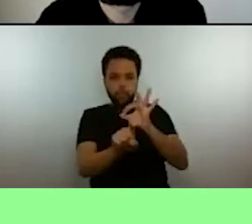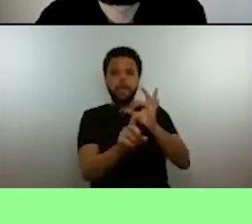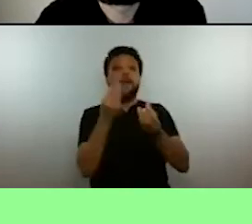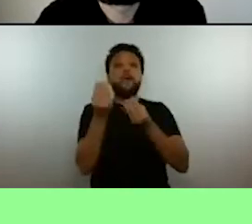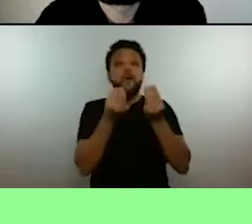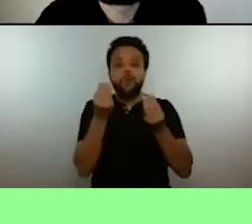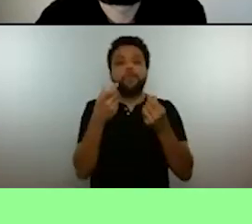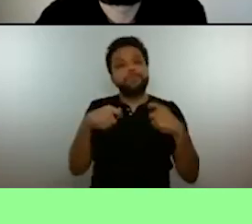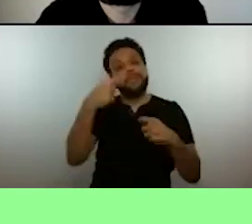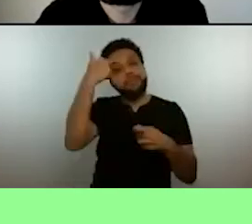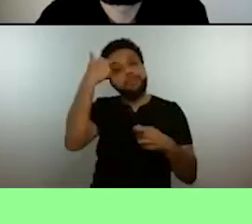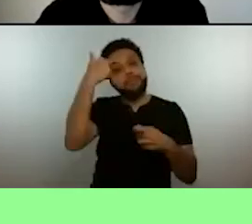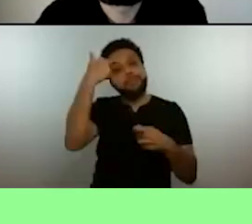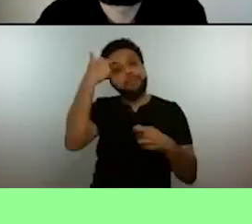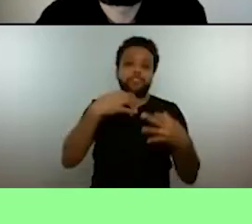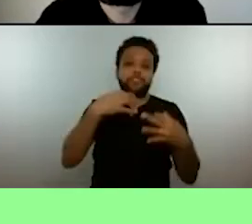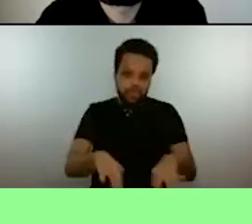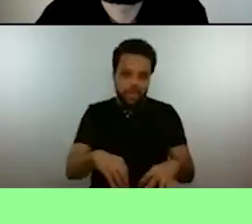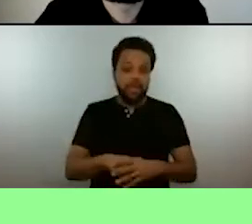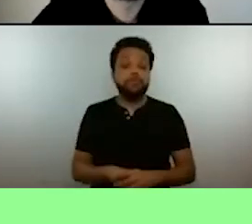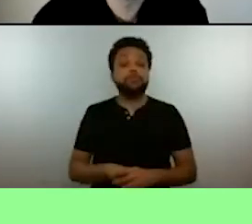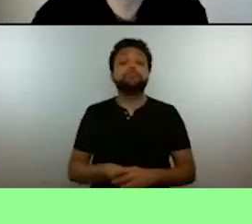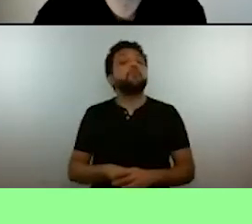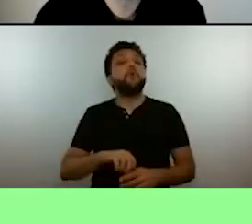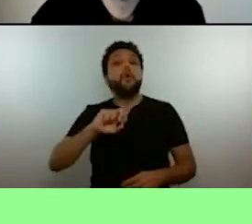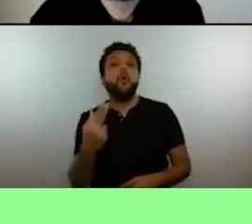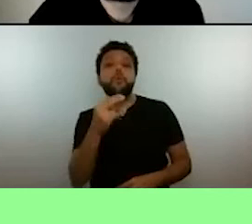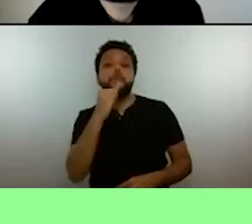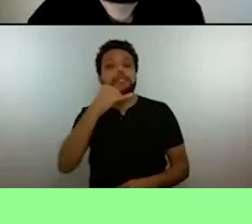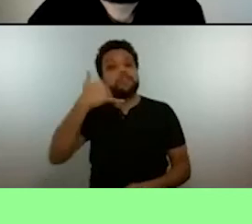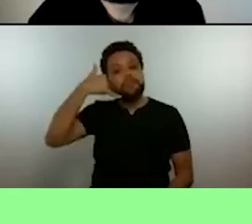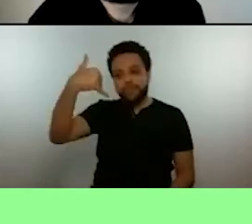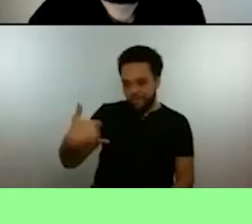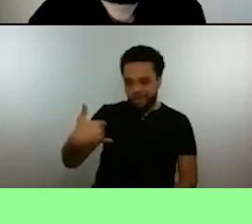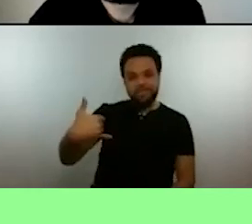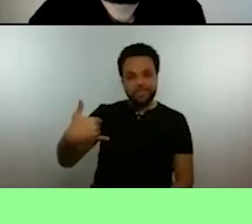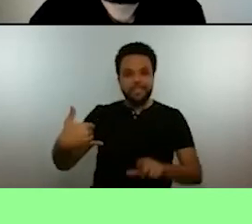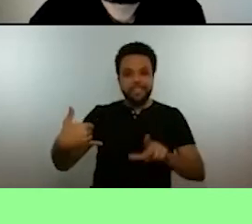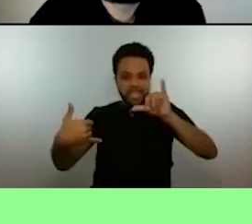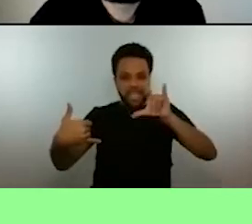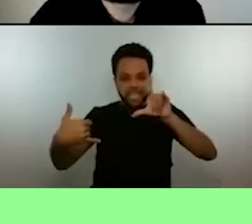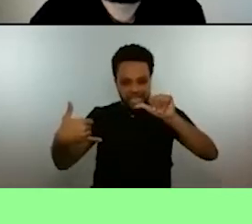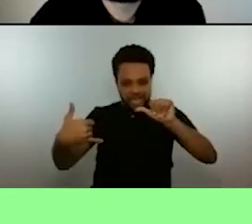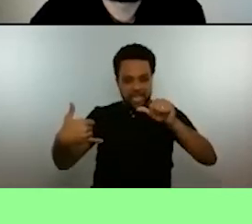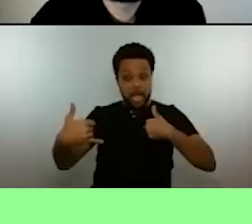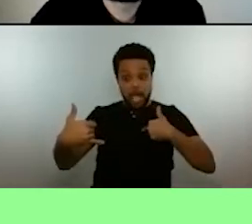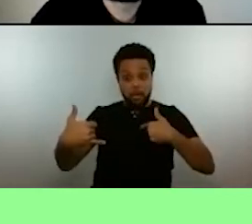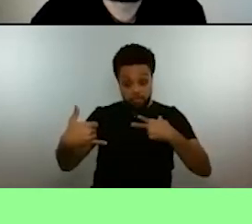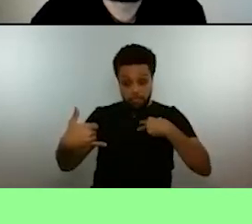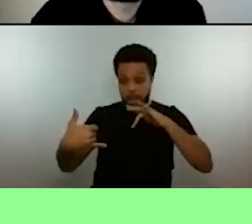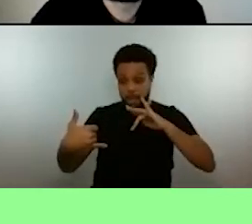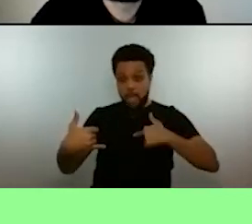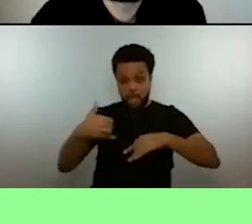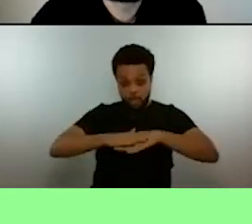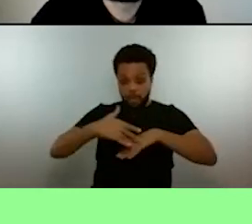gente precisa pensar, poxa, né? A Liliane não vai pegar lá o celular, gente, para rolar a tela. Então, como é que a gente